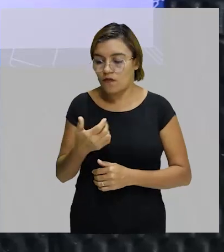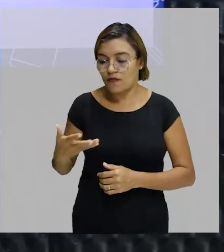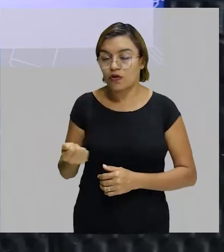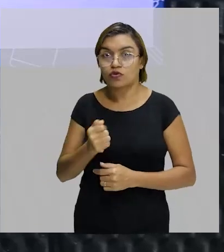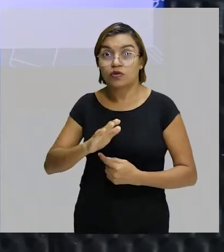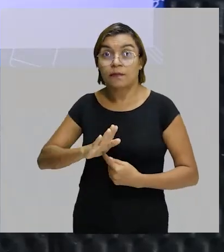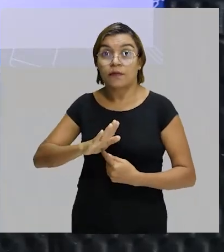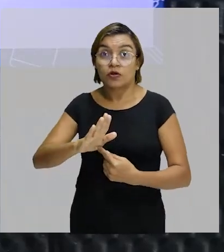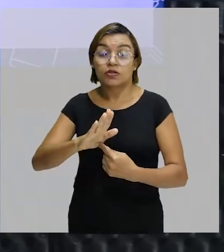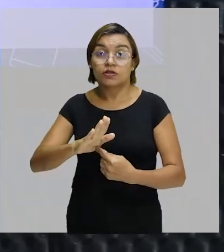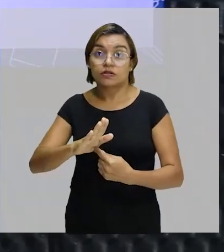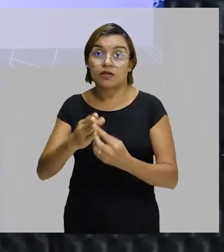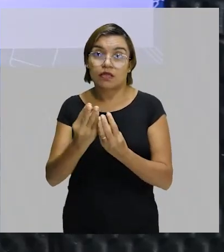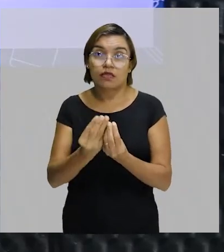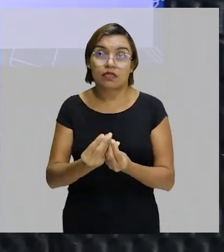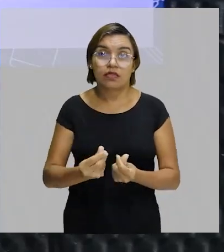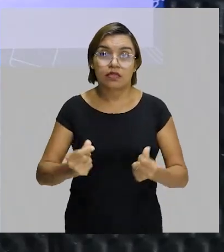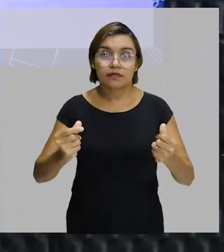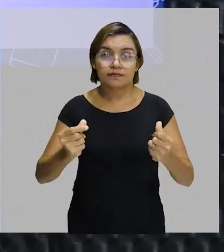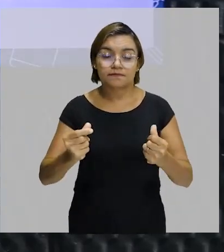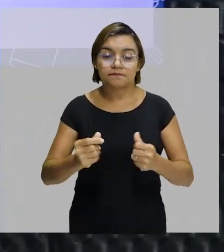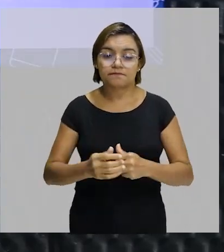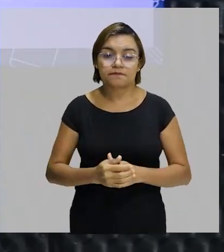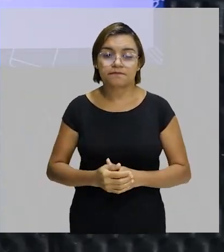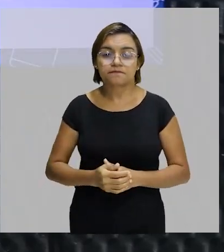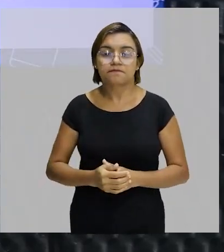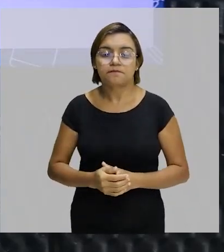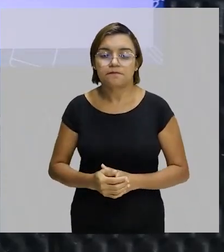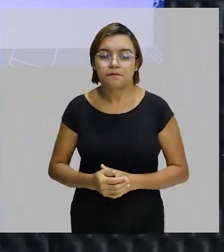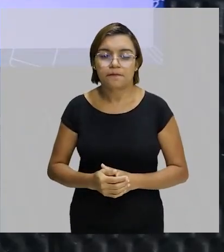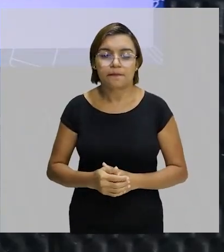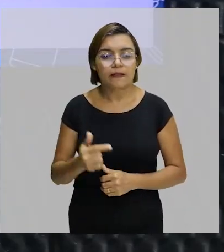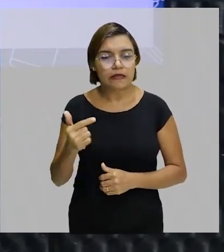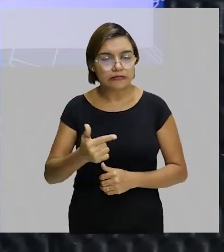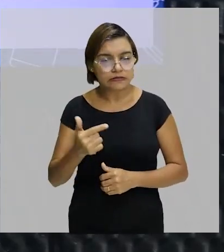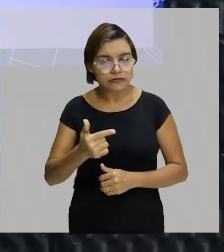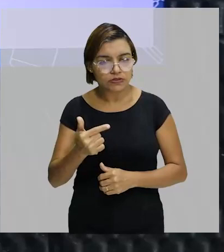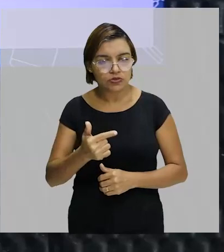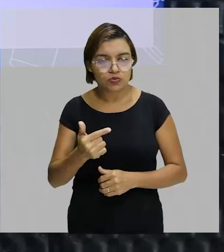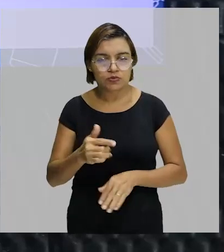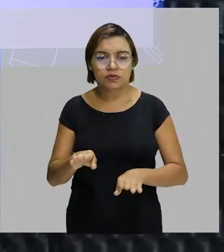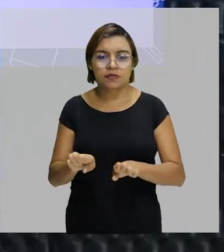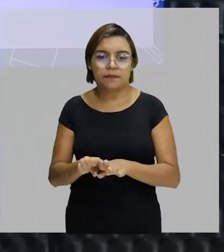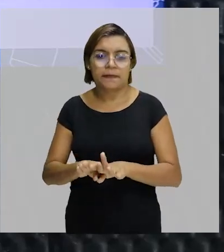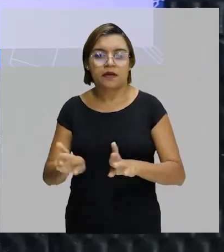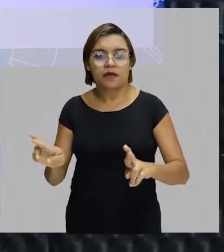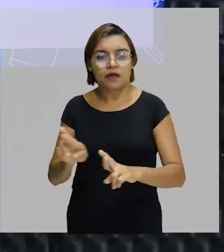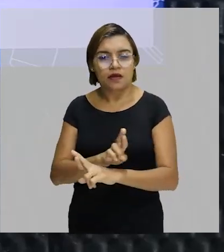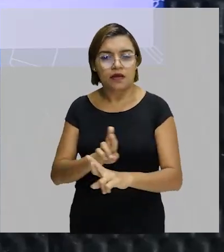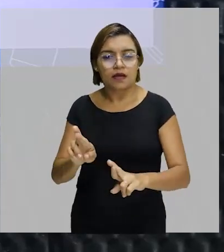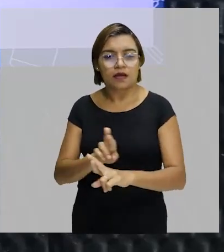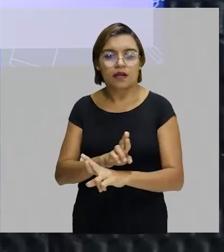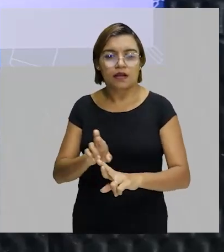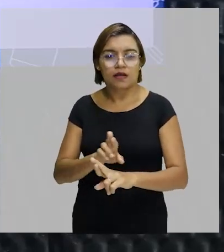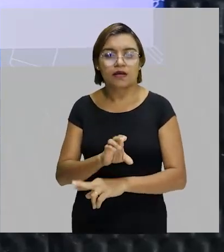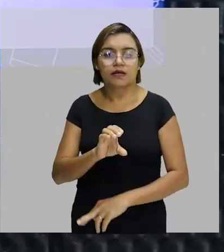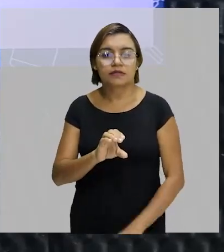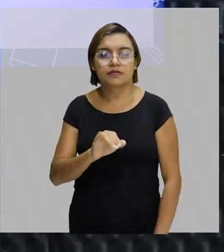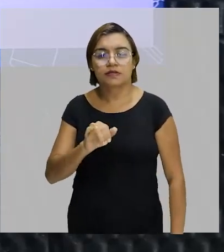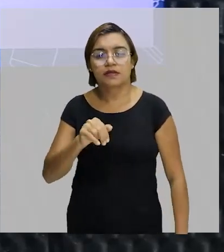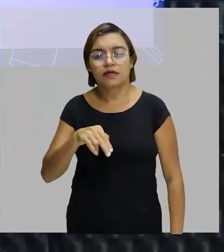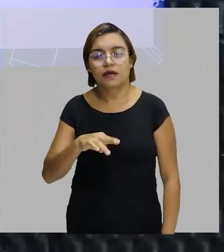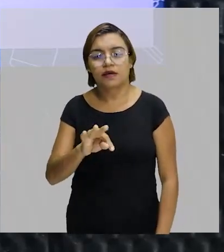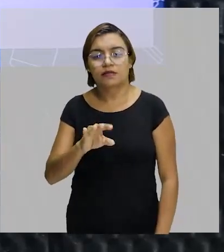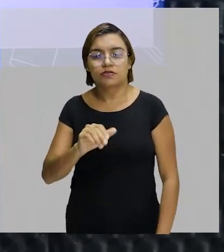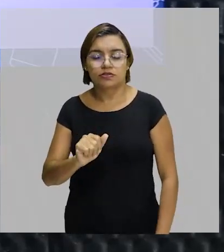de desintegração. Uma segunda grandeza relacionada a essa cinética, turminha,